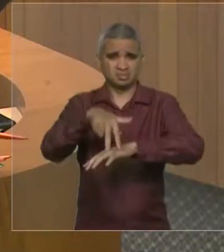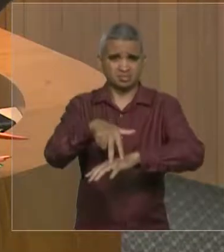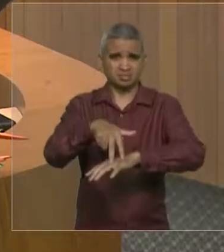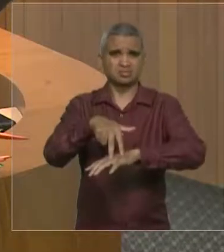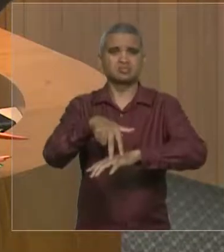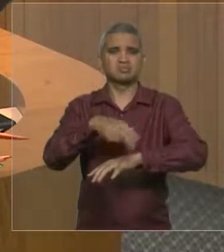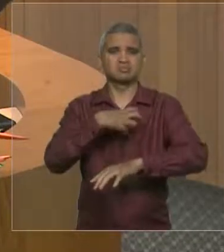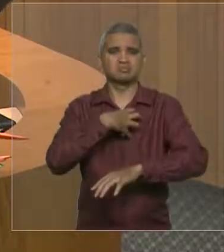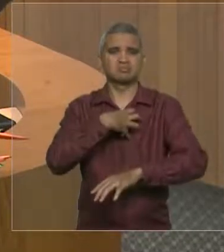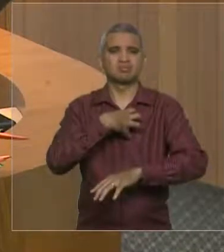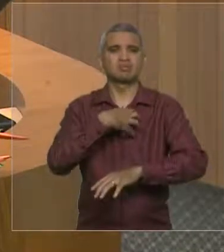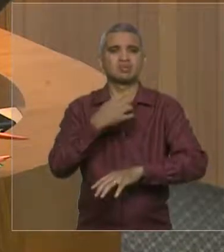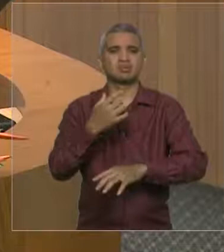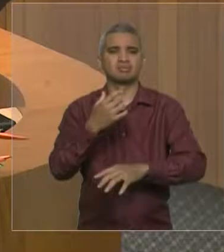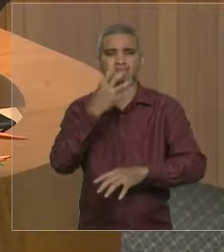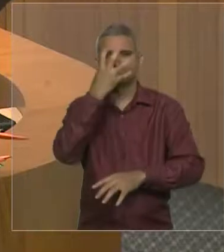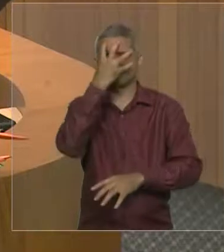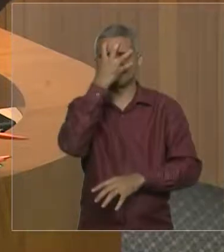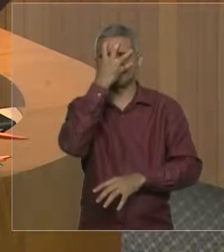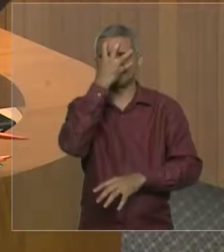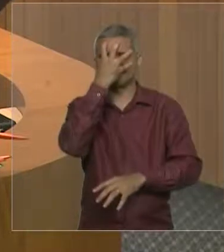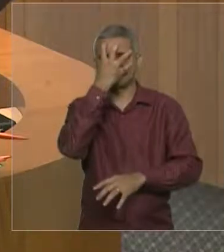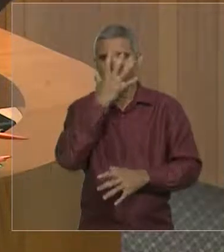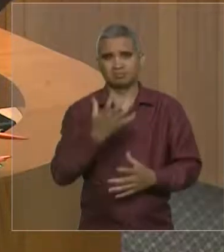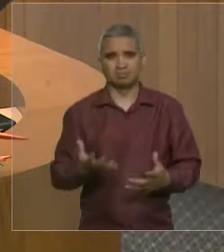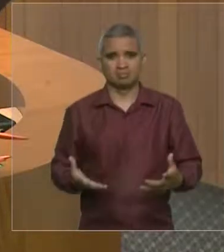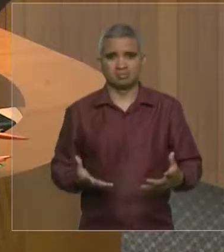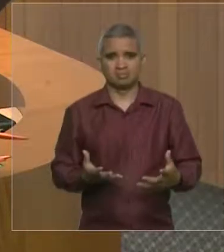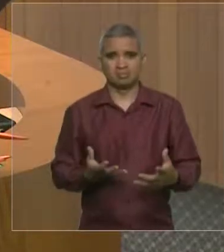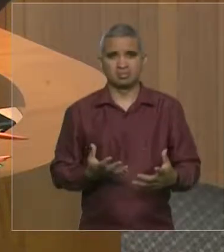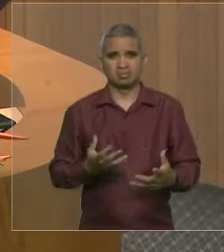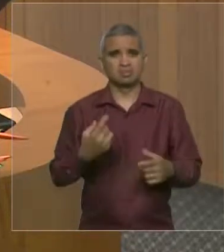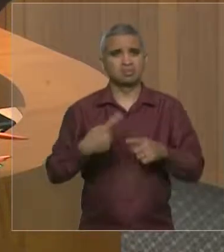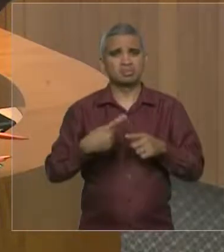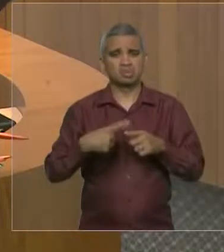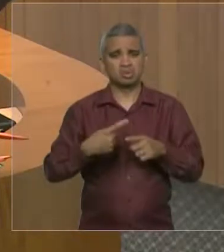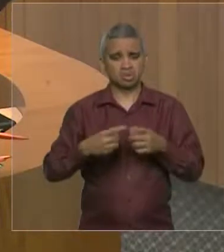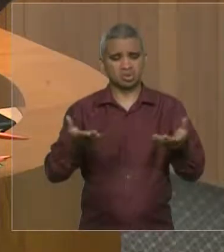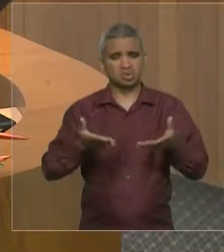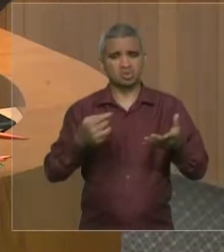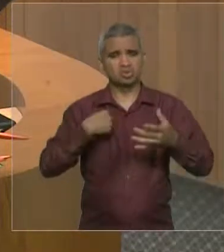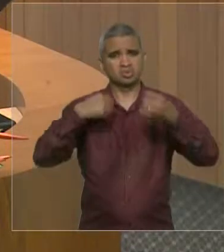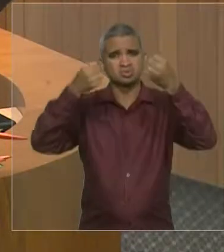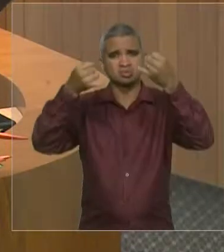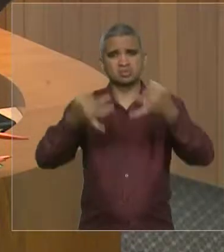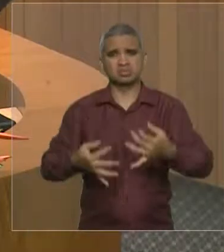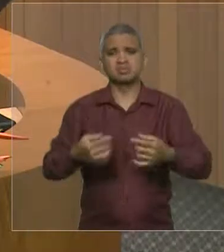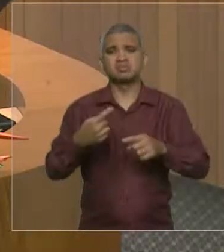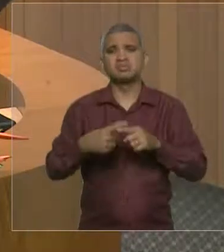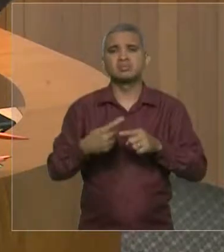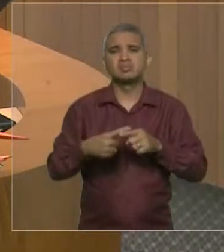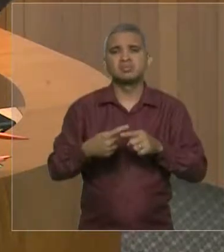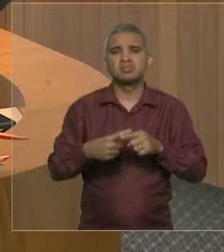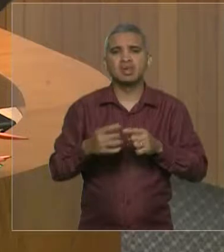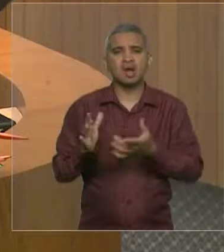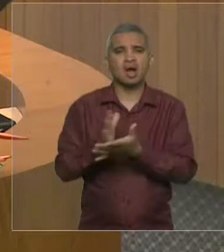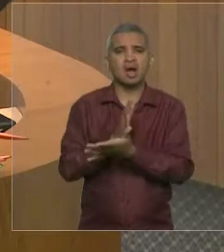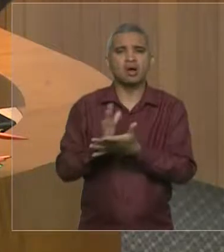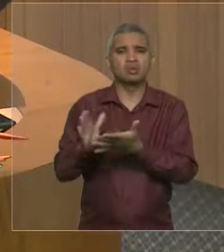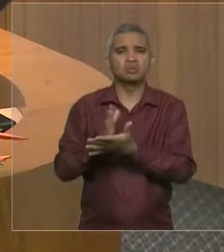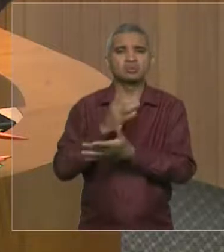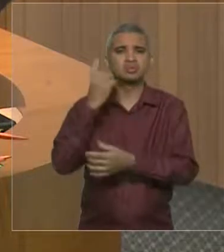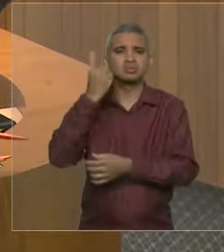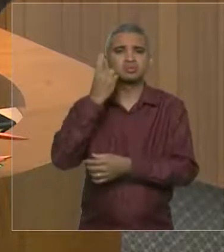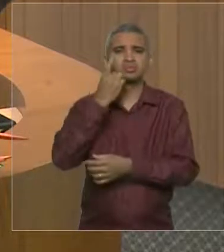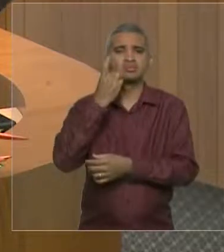pela preocupação de quando alguns vêm a essa tribuna para trazer aí uma suposta culpa do governador Flávio